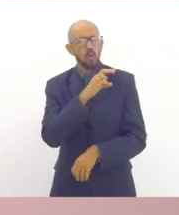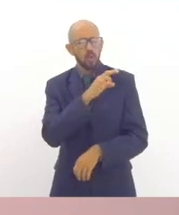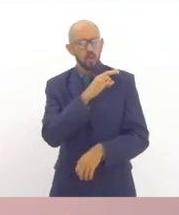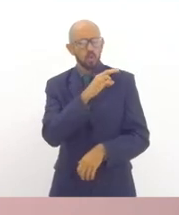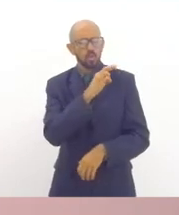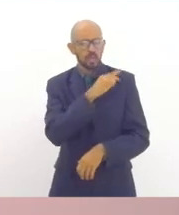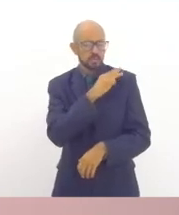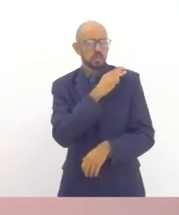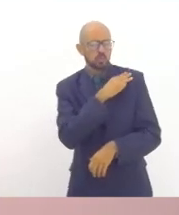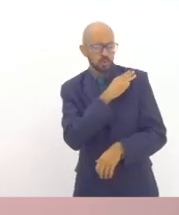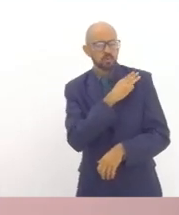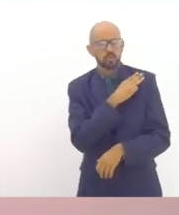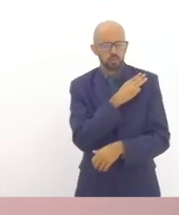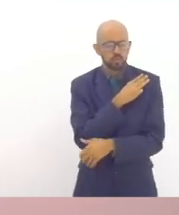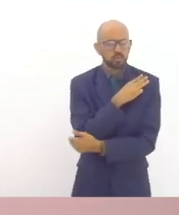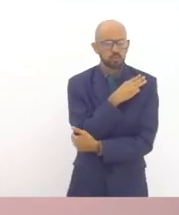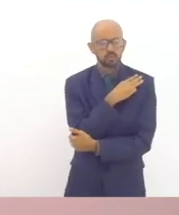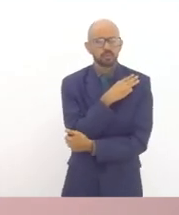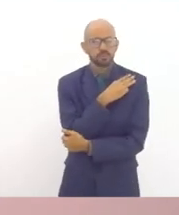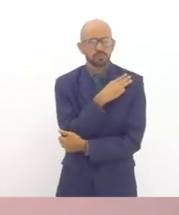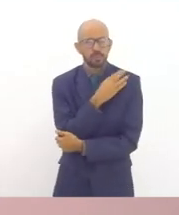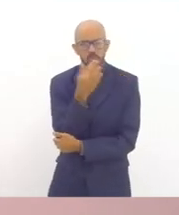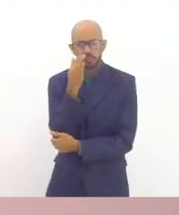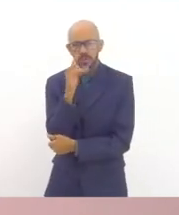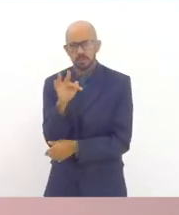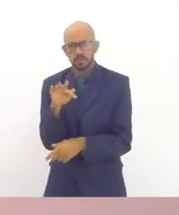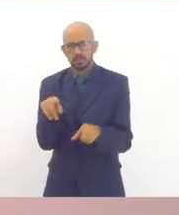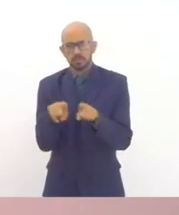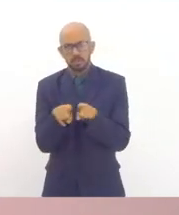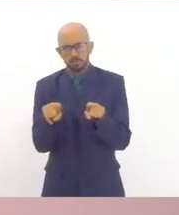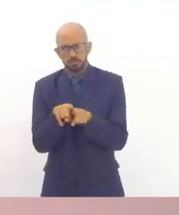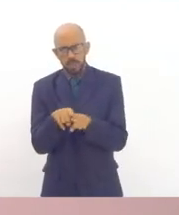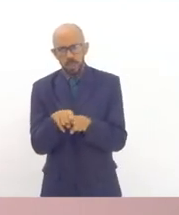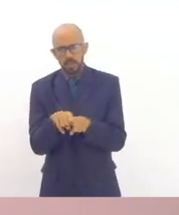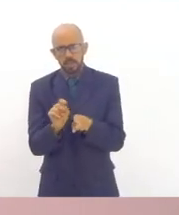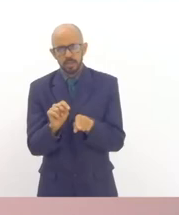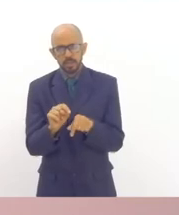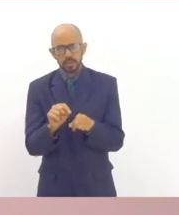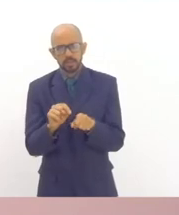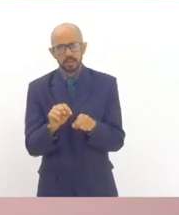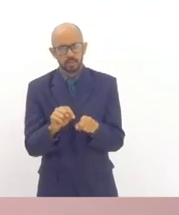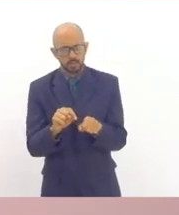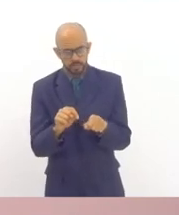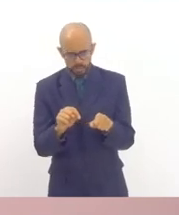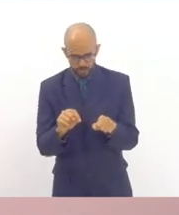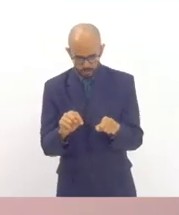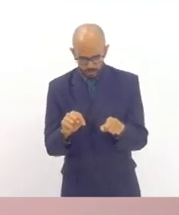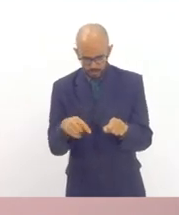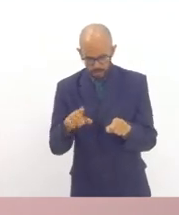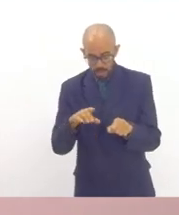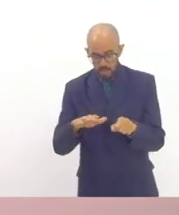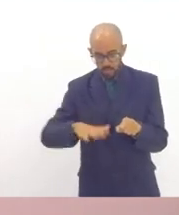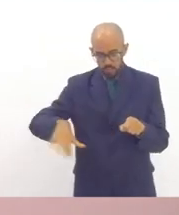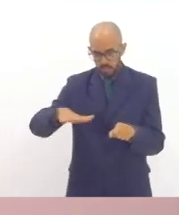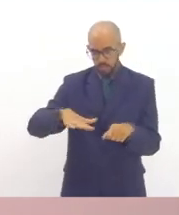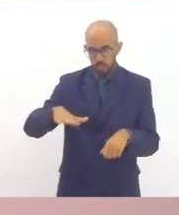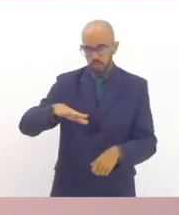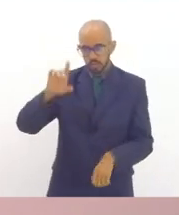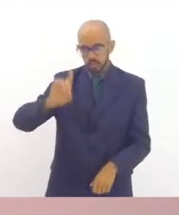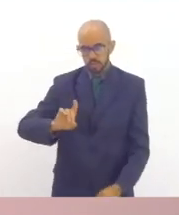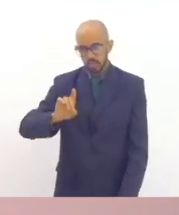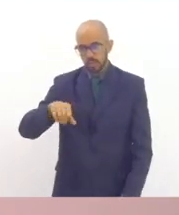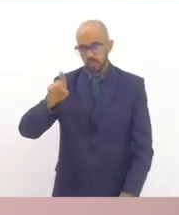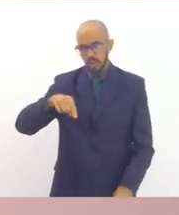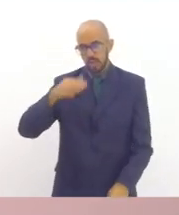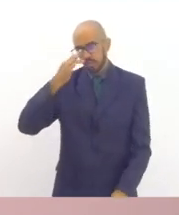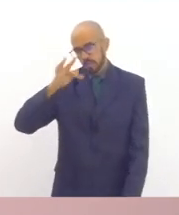Né? O francês, inclusive, nas cortes internacionais, na área de direito, é o